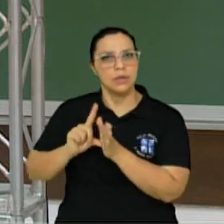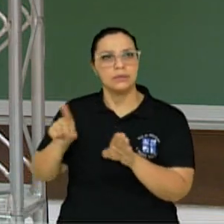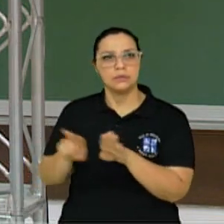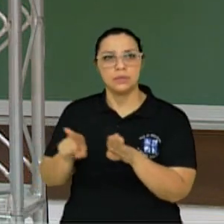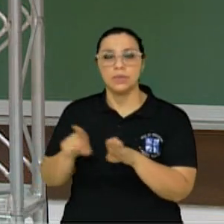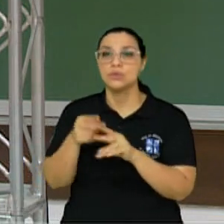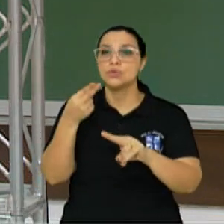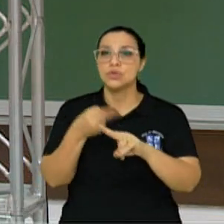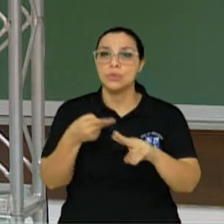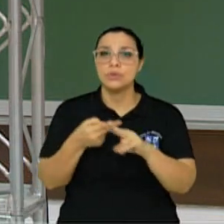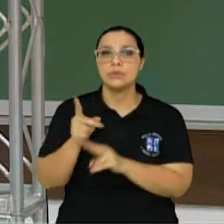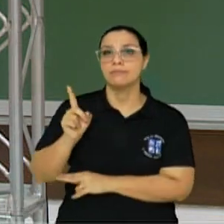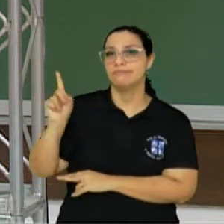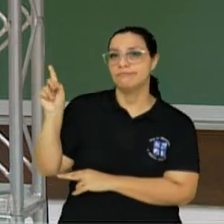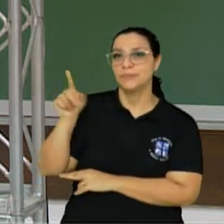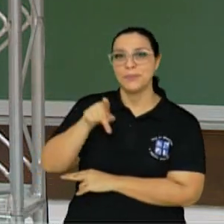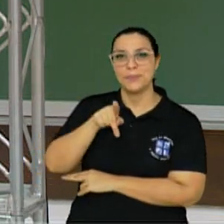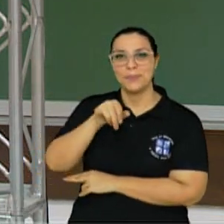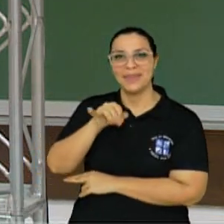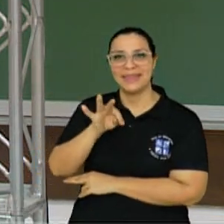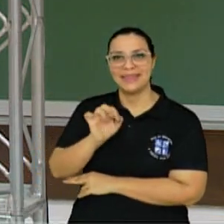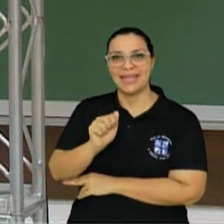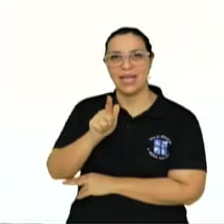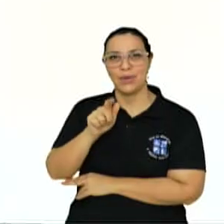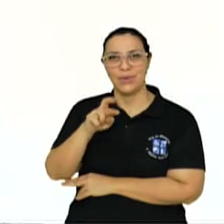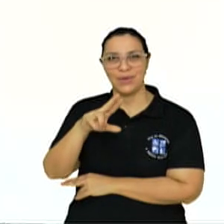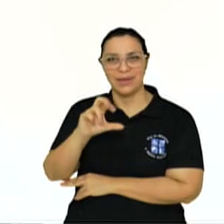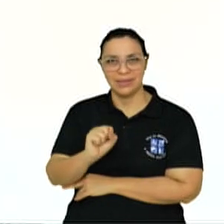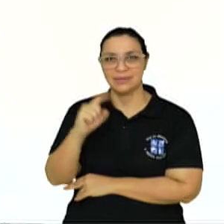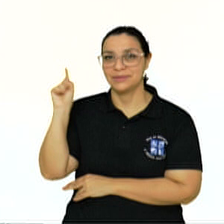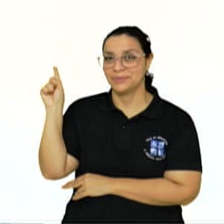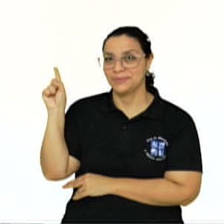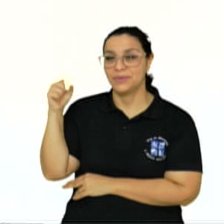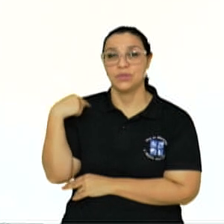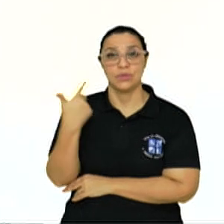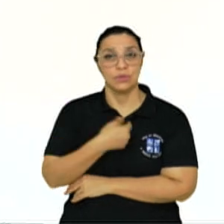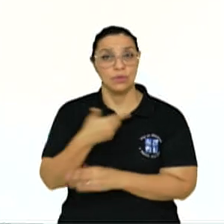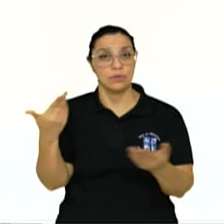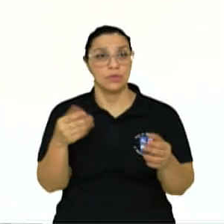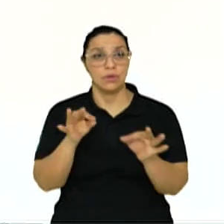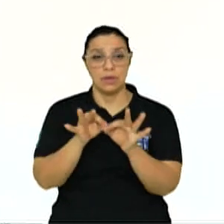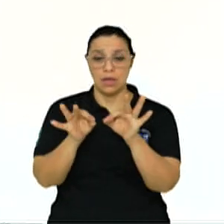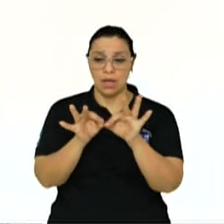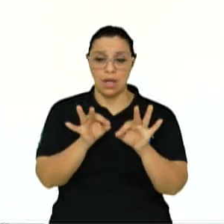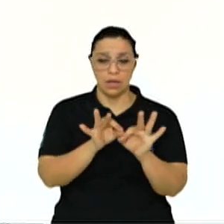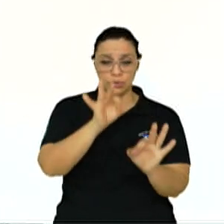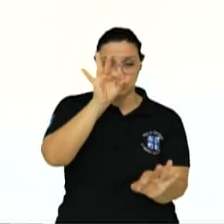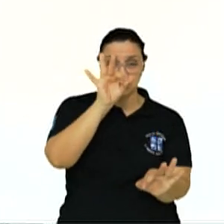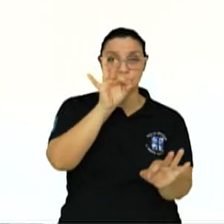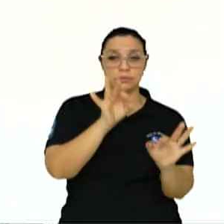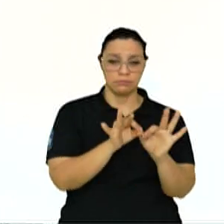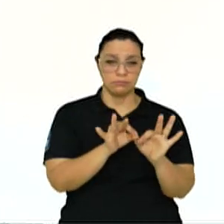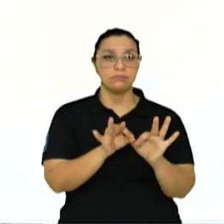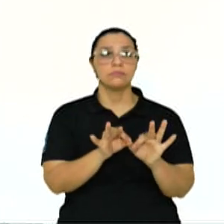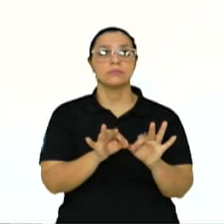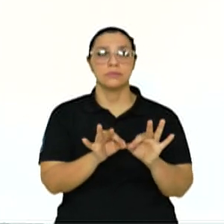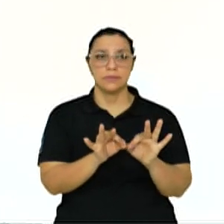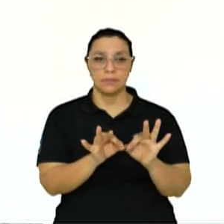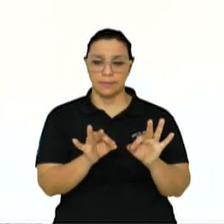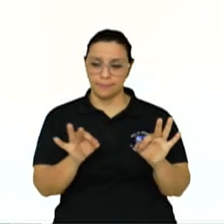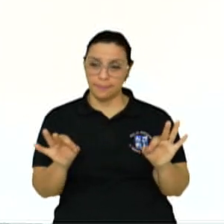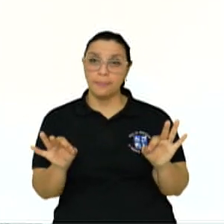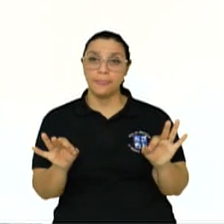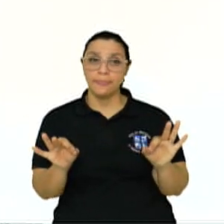vamos usar o teorema de Pitágoras. Veja, a altura da pirâmide,